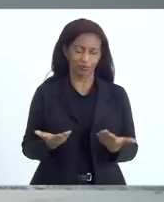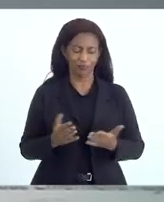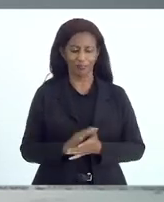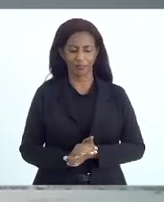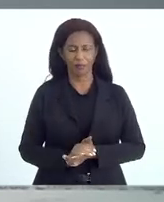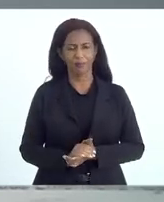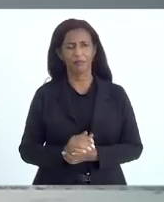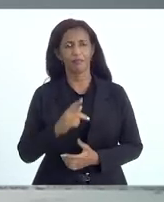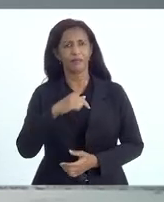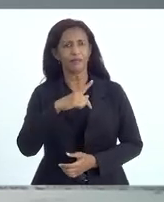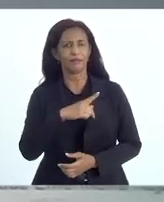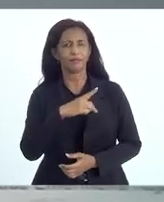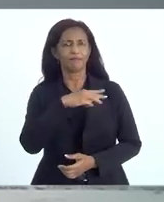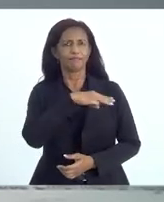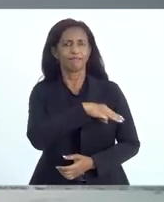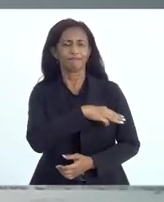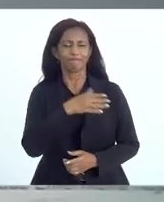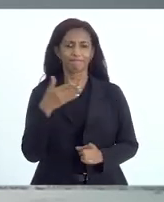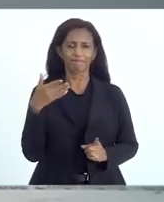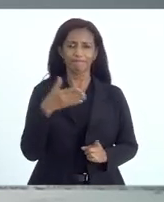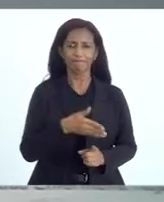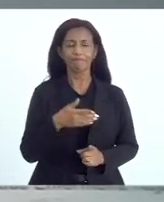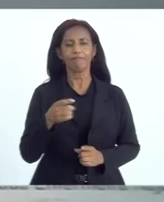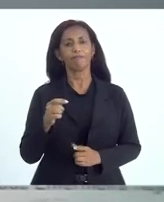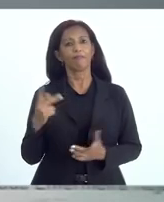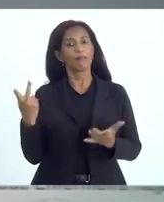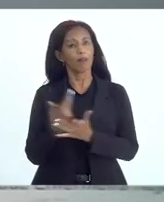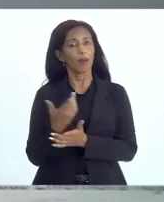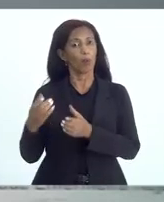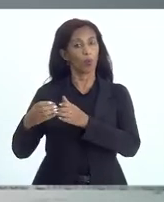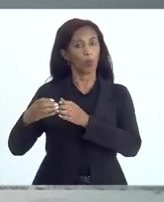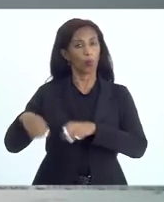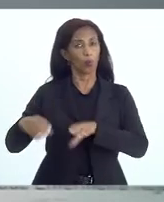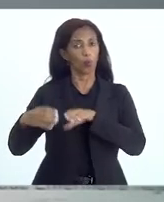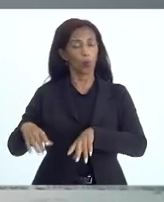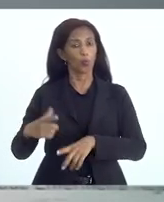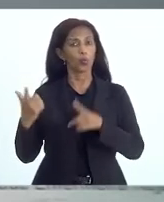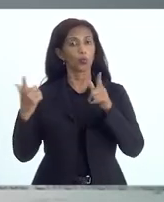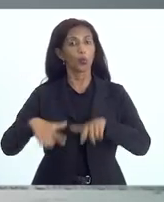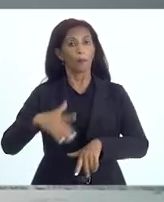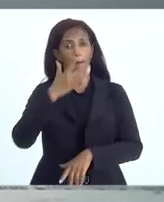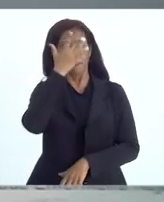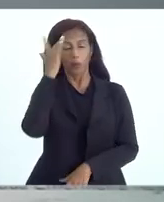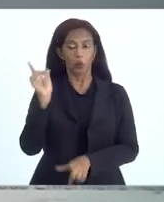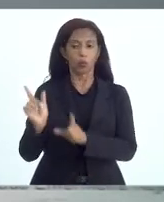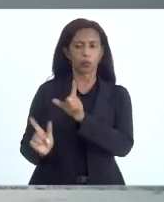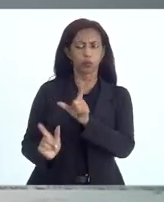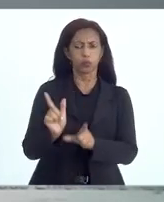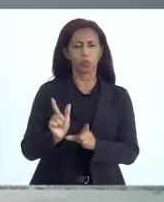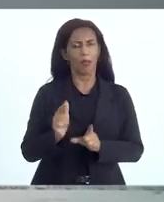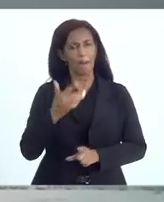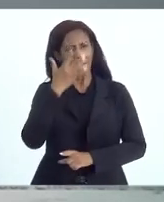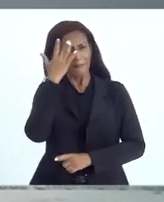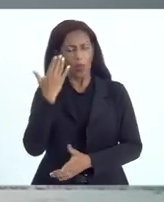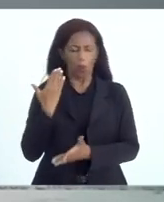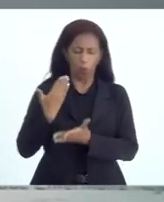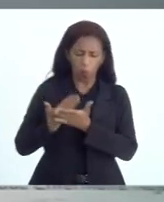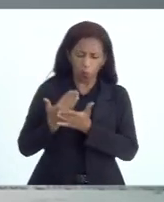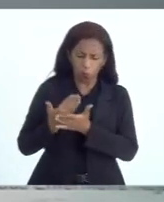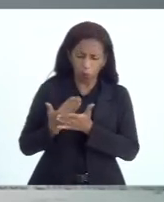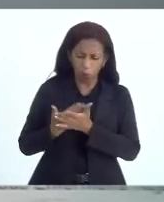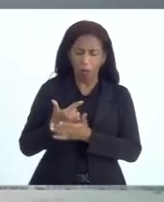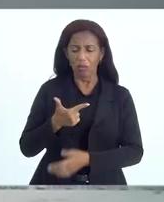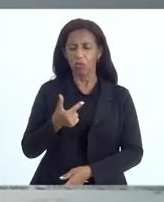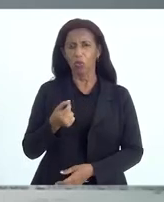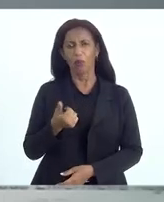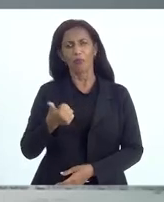questão da PM em cima foi um concurso né onde as pessoas é se prepararam desde